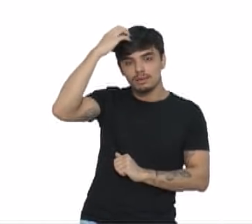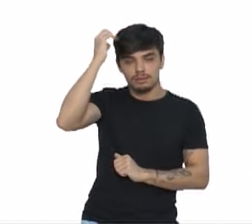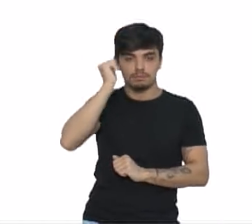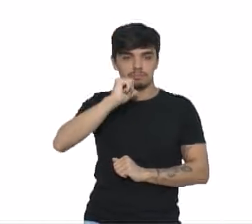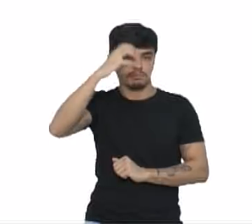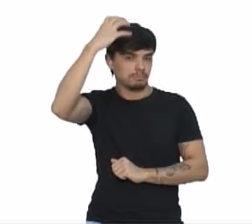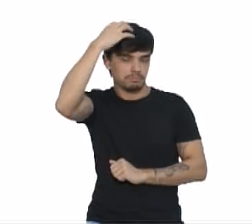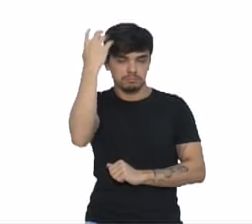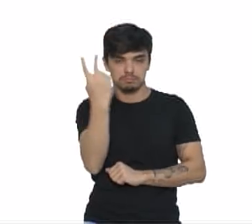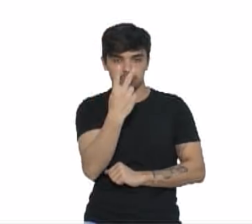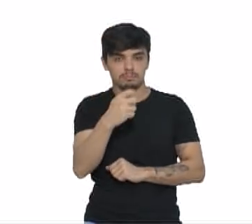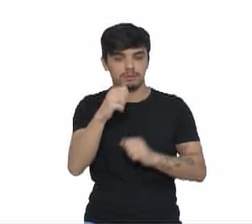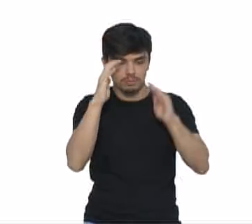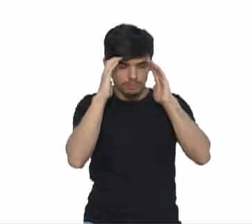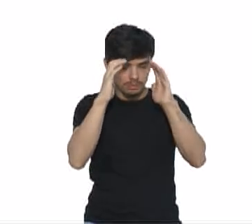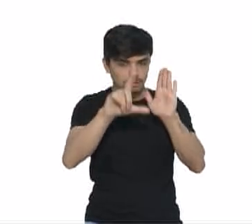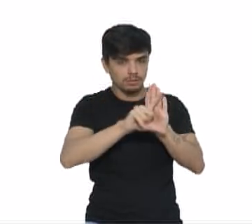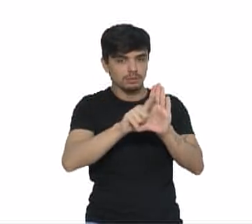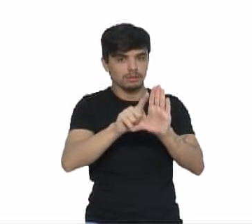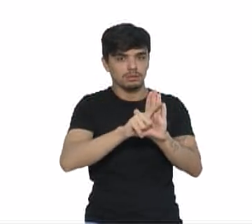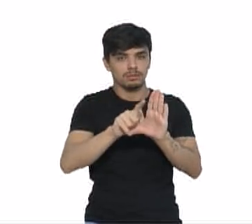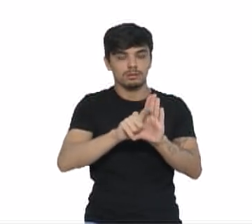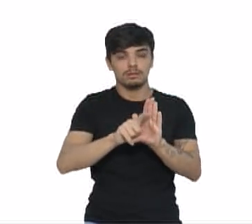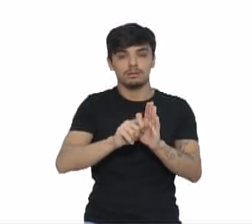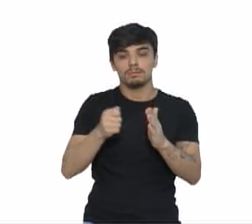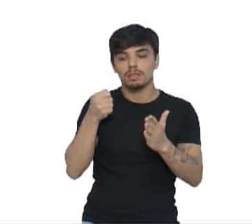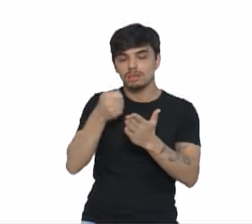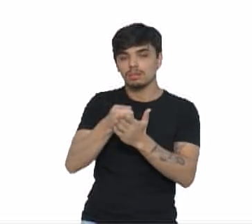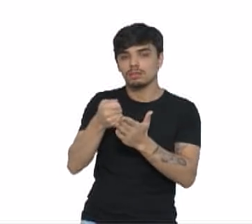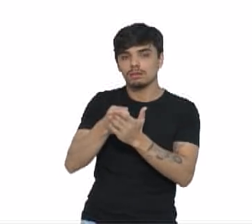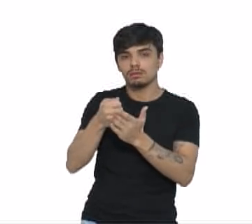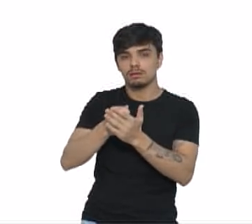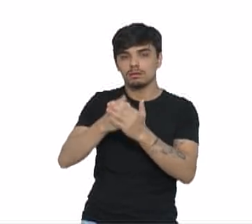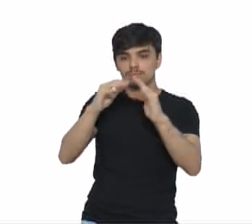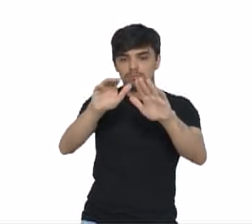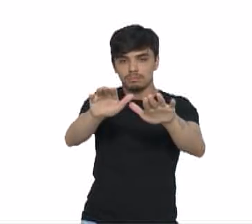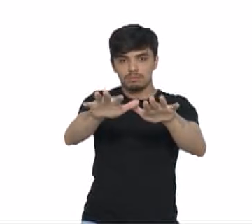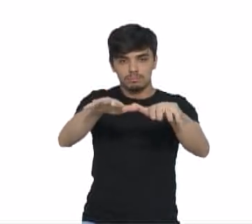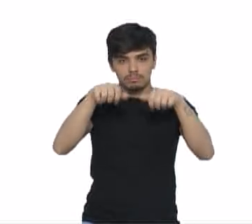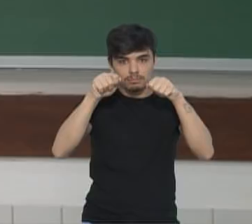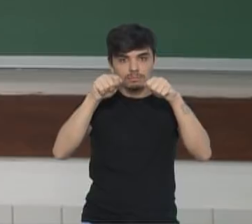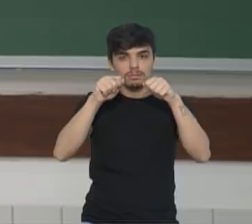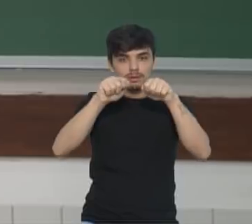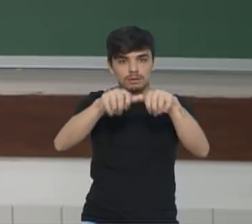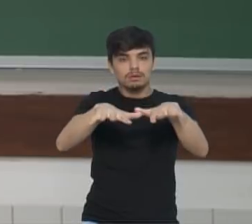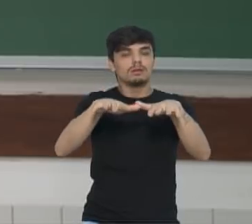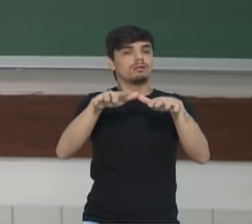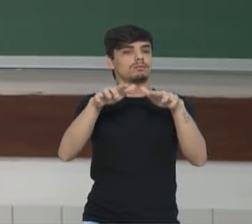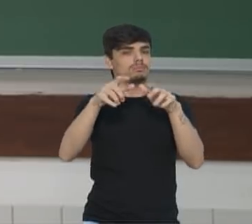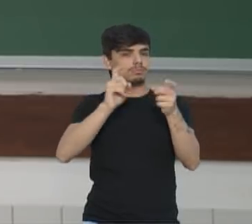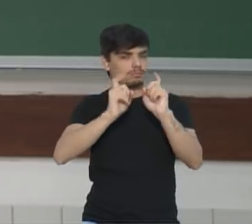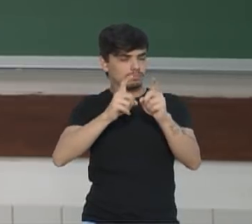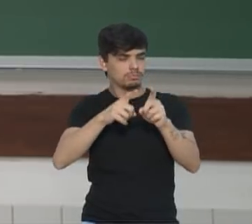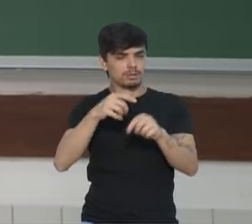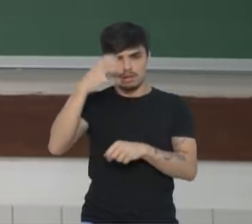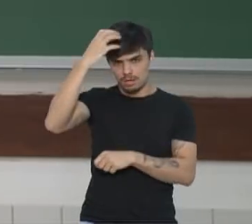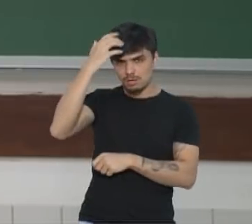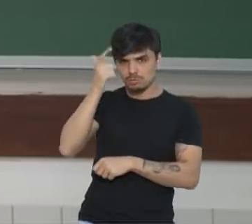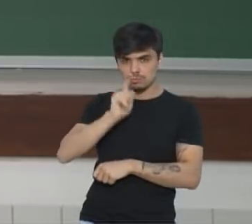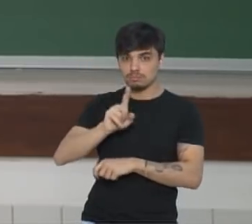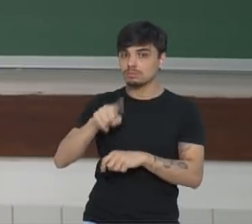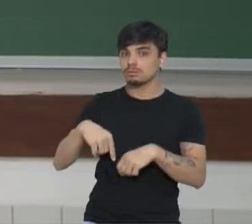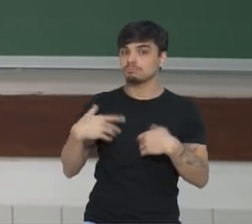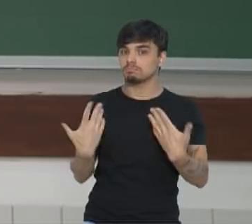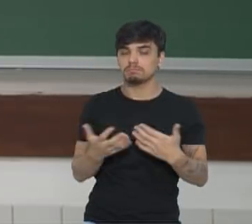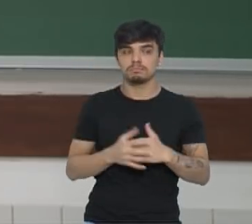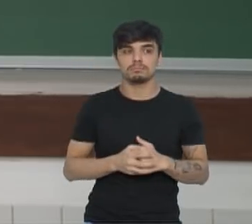leis e todas as ordens e deliberações da Assembleia. Será que esse rei conseguiu fazer isso?